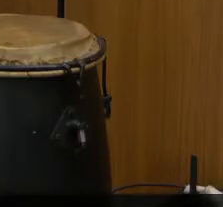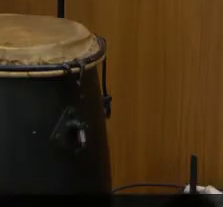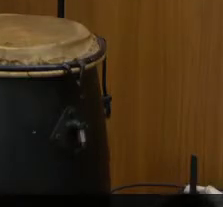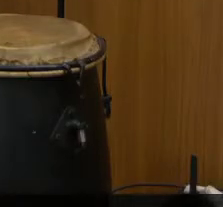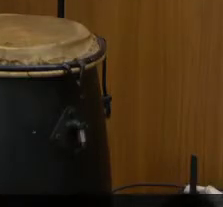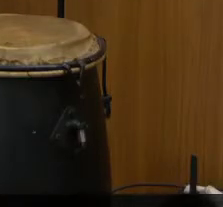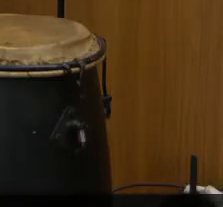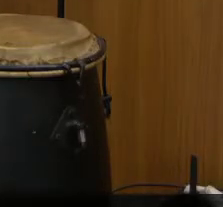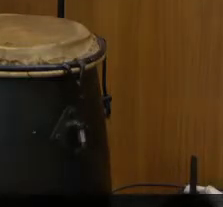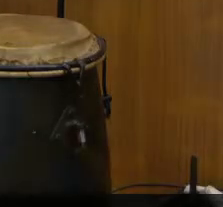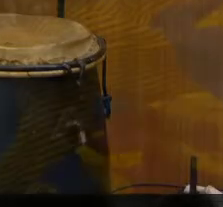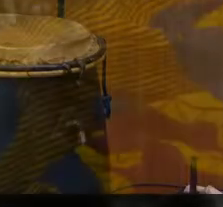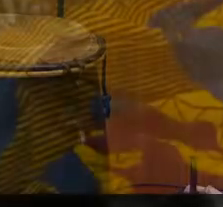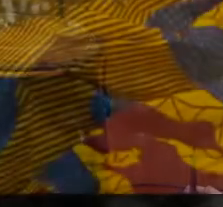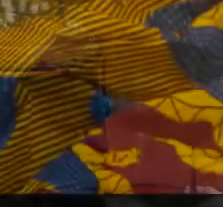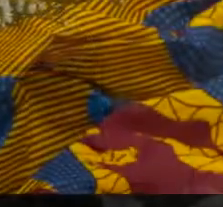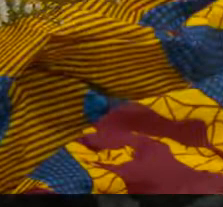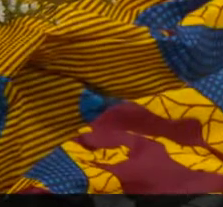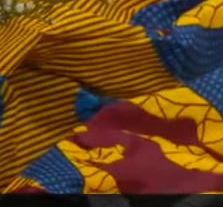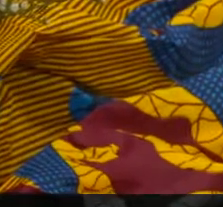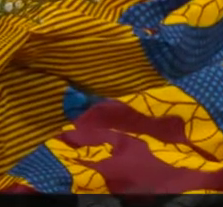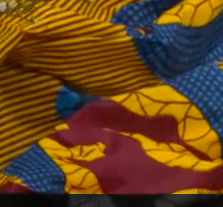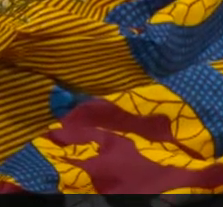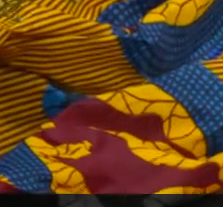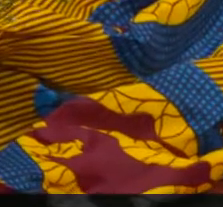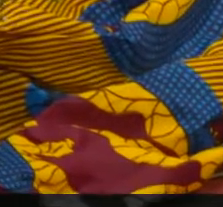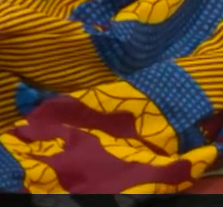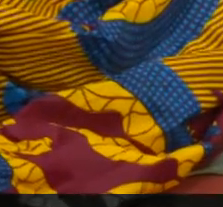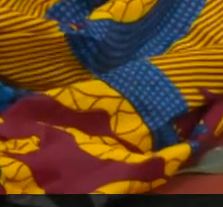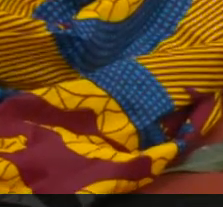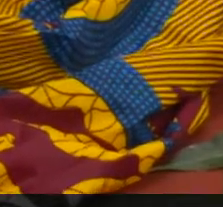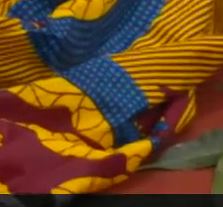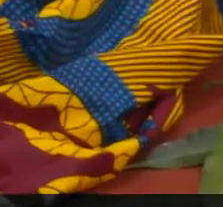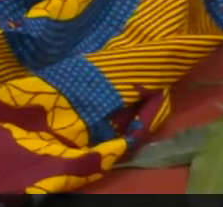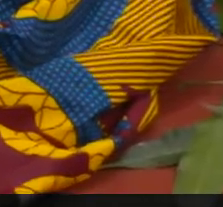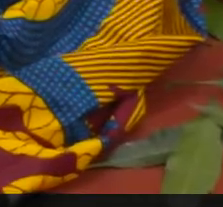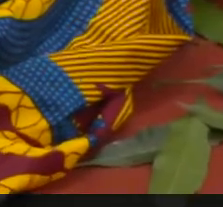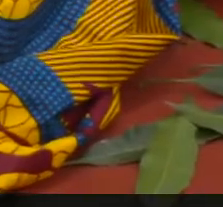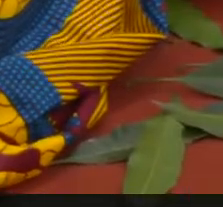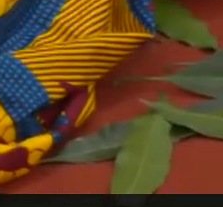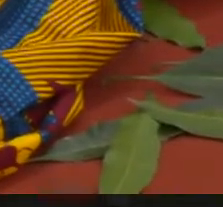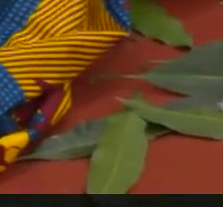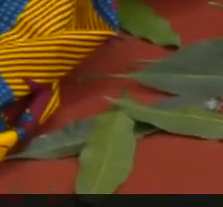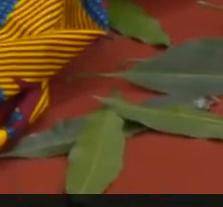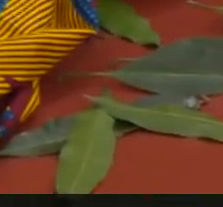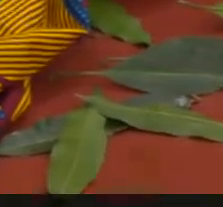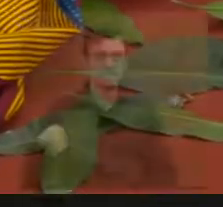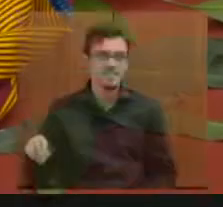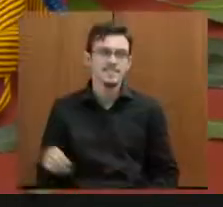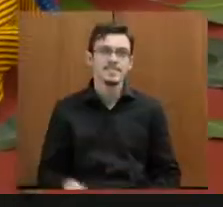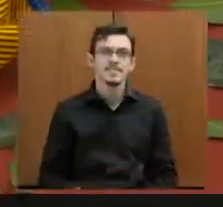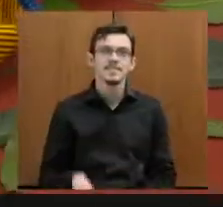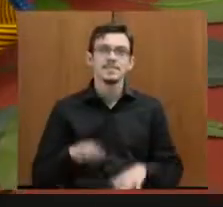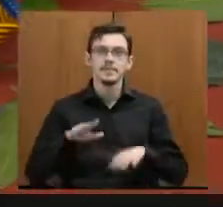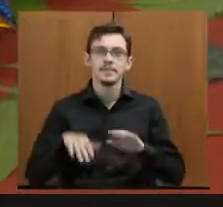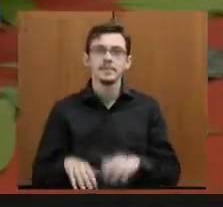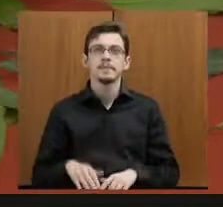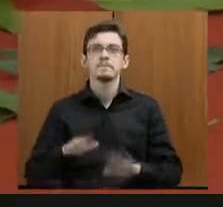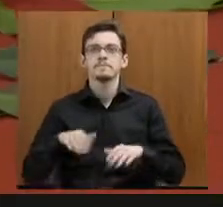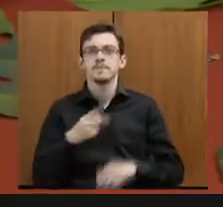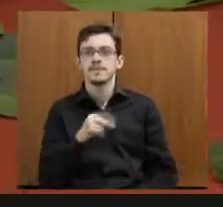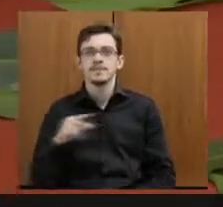bate vosso terreno toma somos quilombola não vamos preto tá nessa brancas